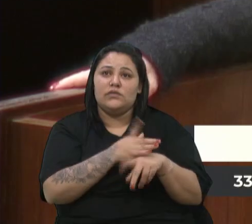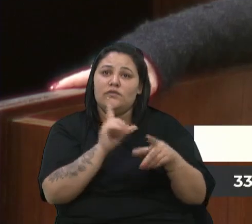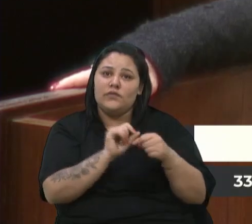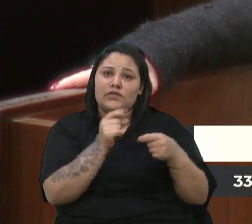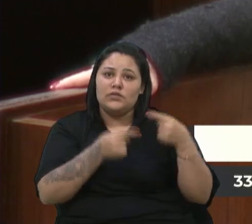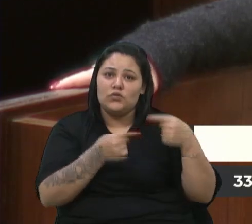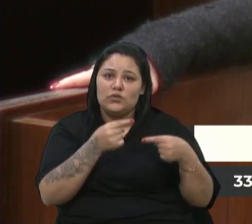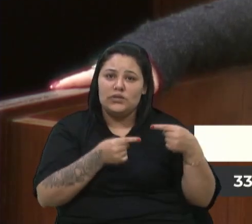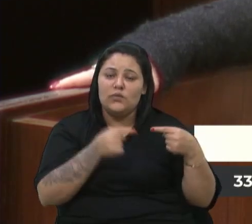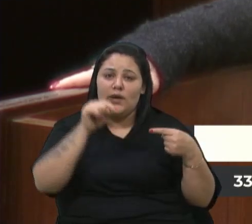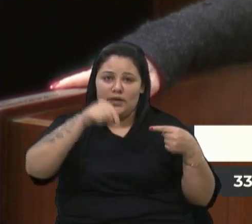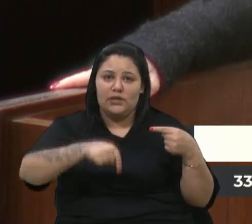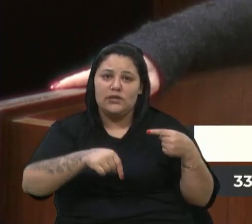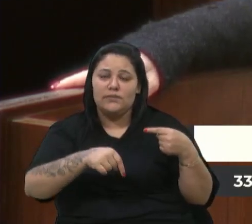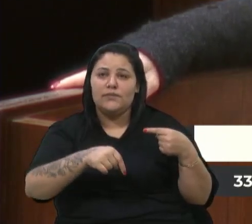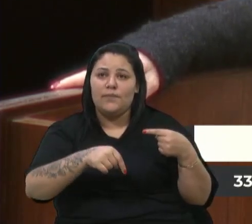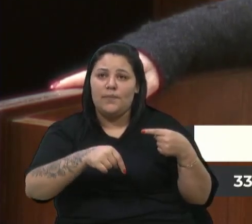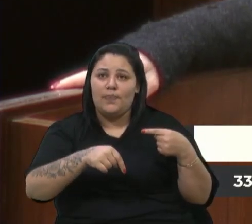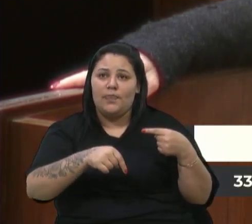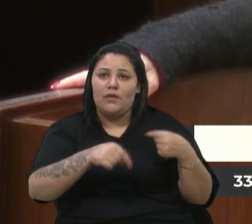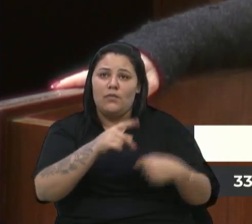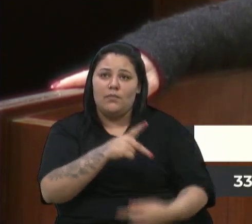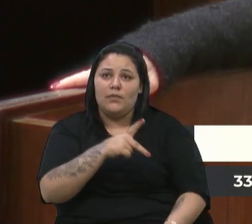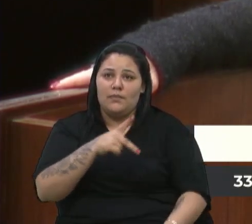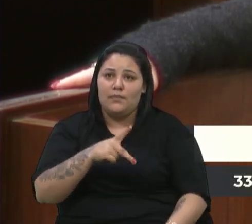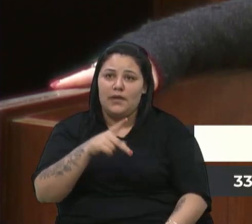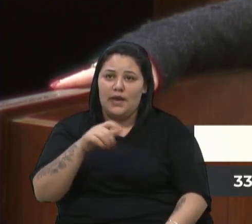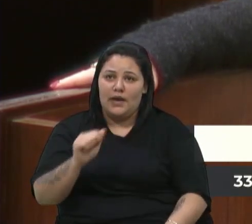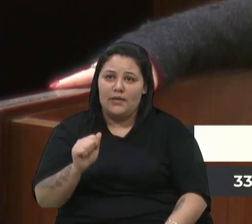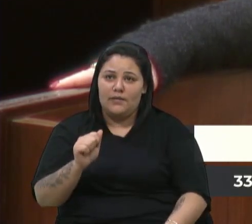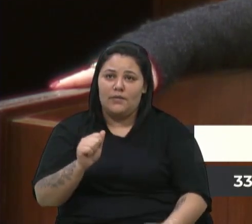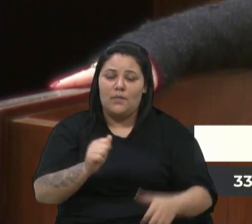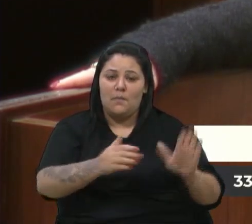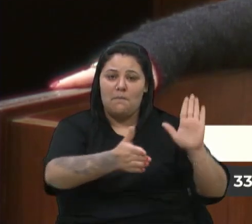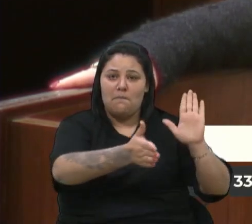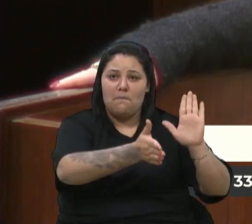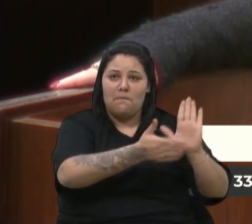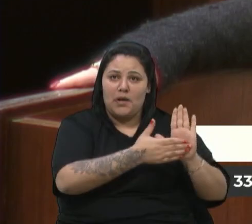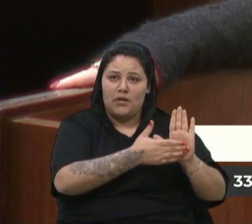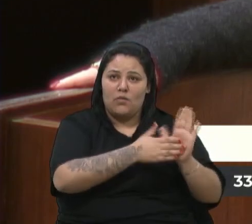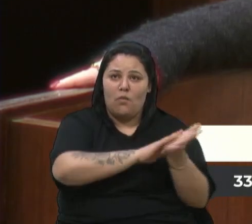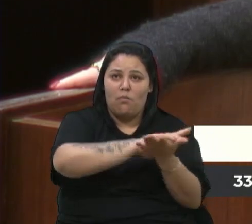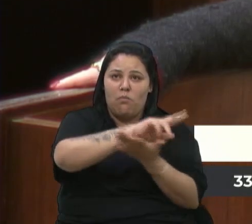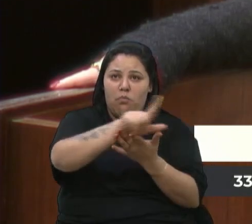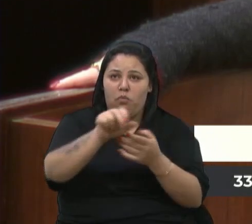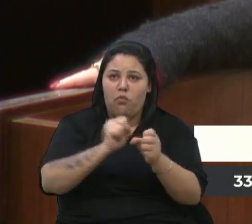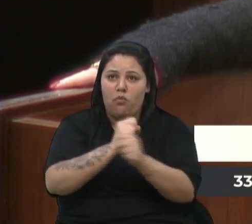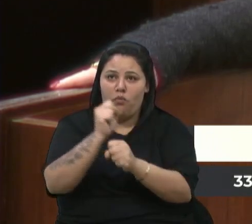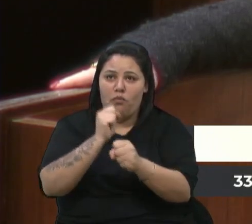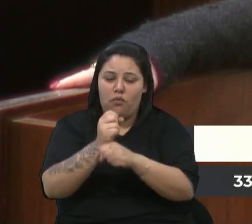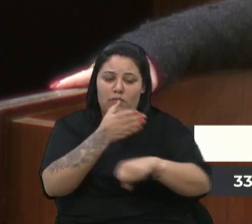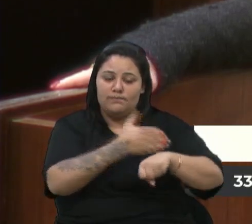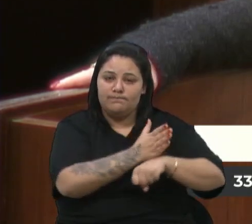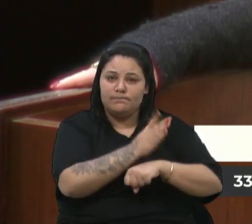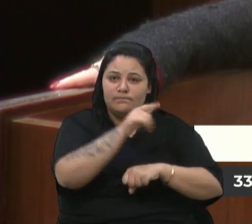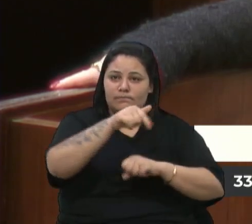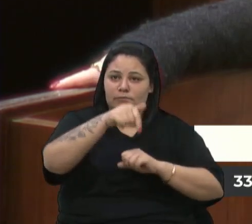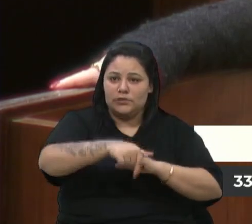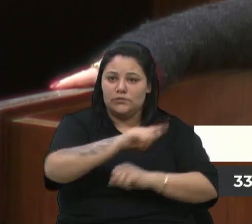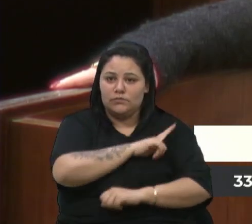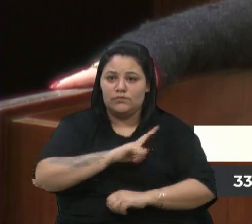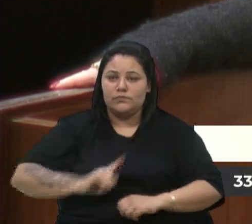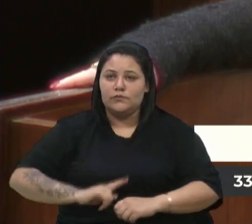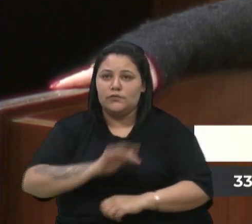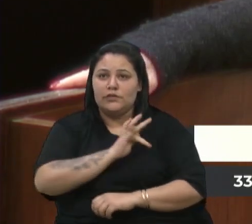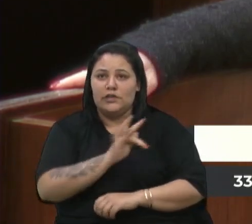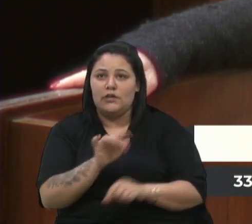nessa Câmara também, o PPA, que é o Plano Plurianual Participativo do Governo Federal,